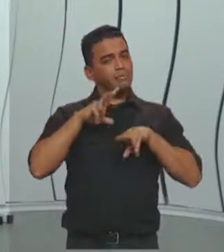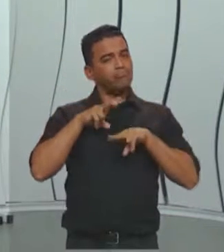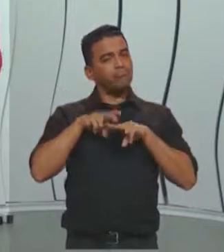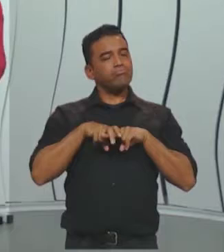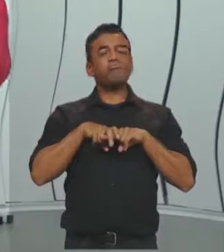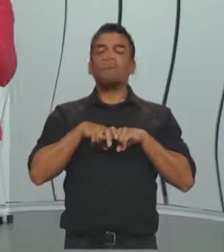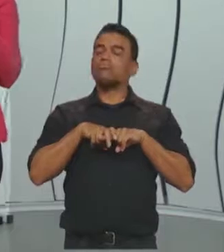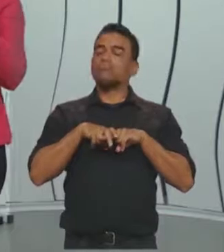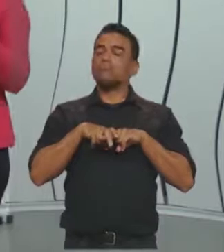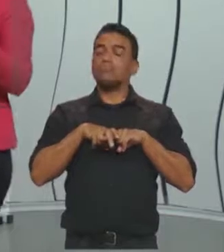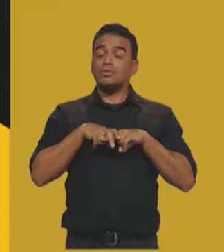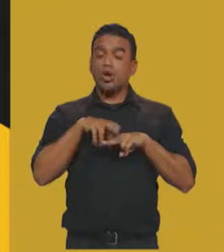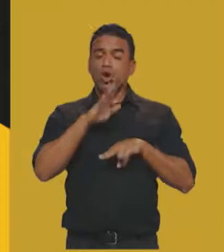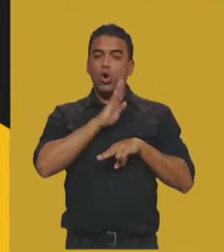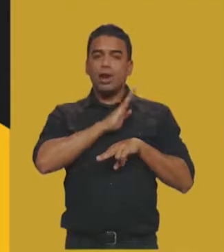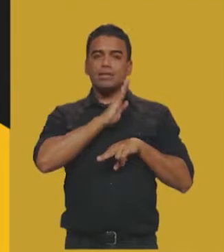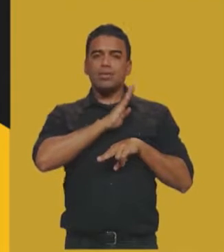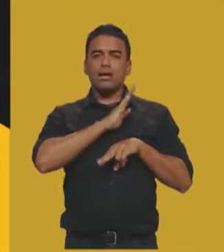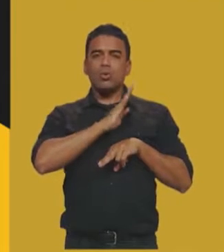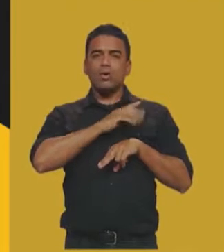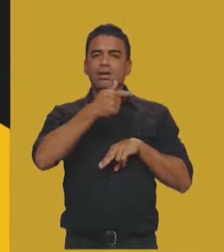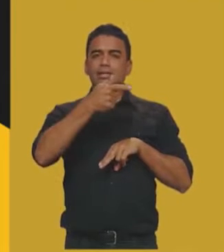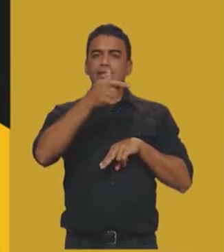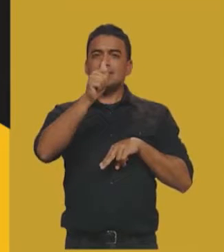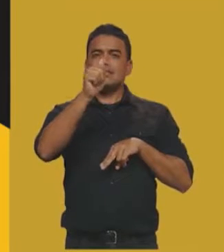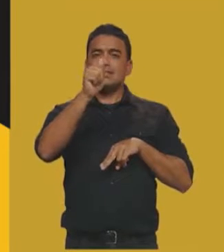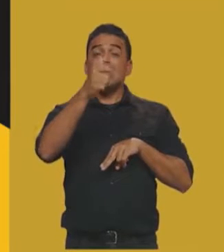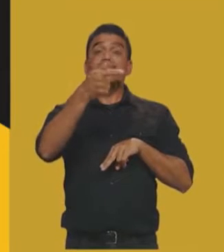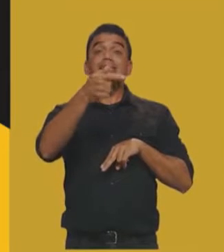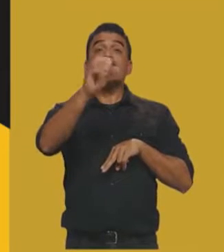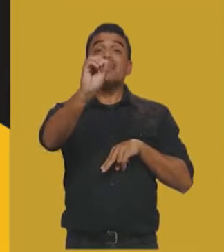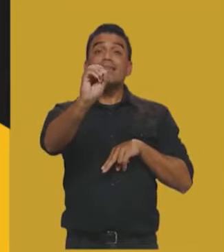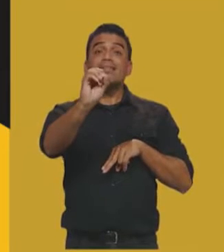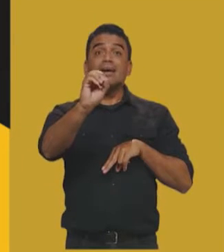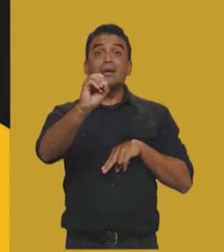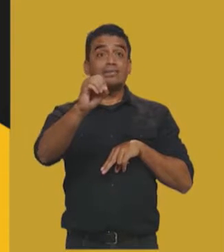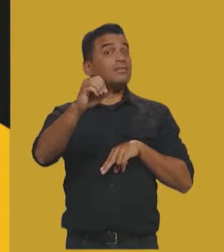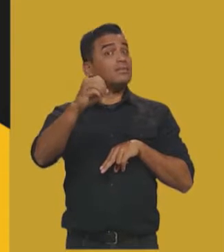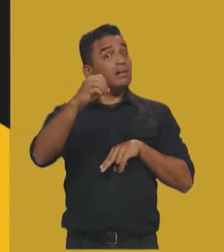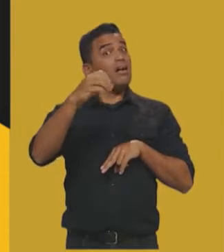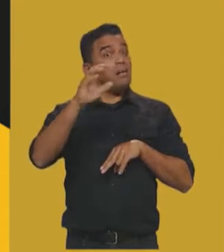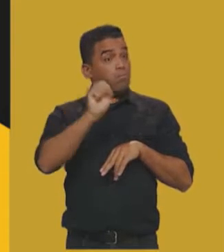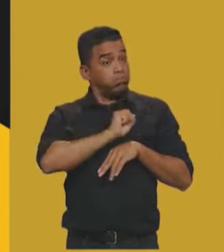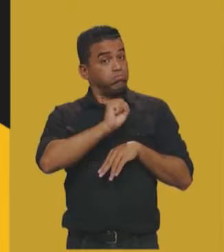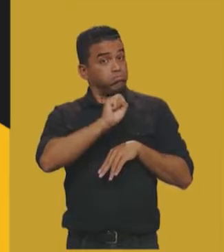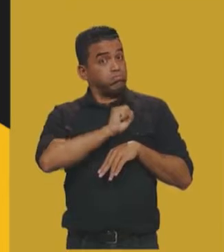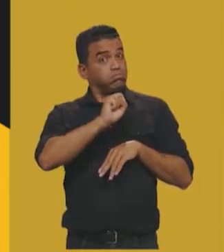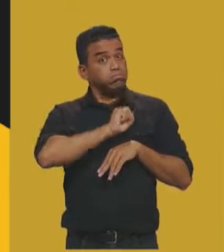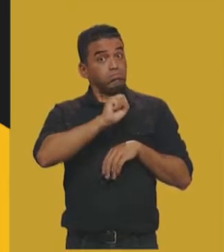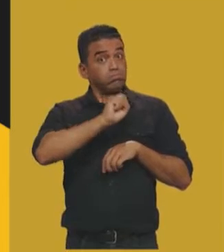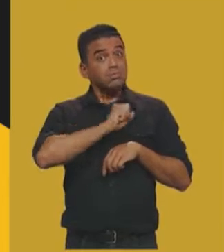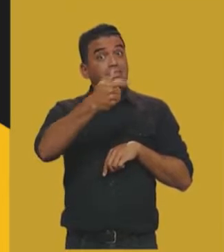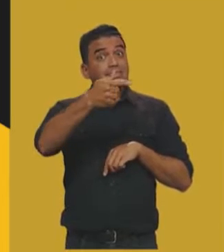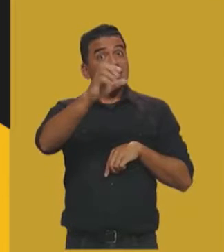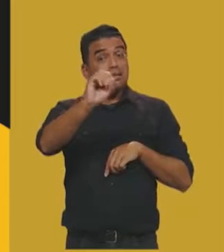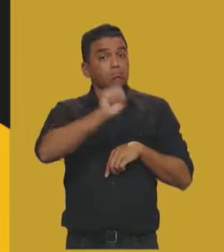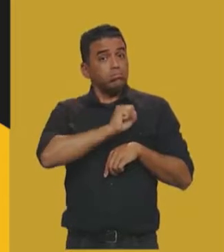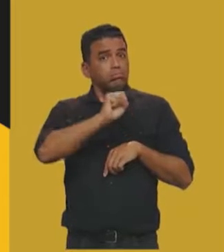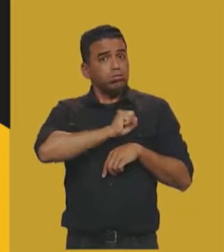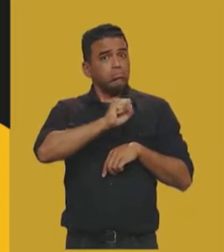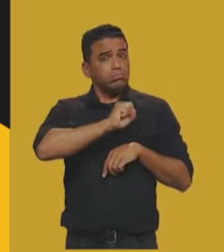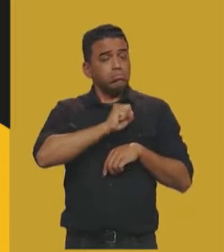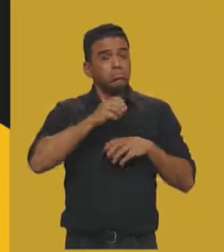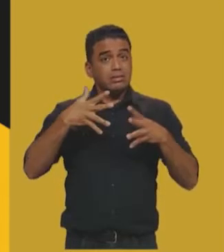aí que o seu coração ele vai bater 70 vezes por minuto, aproximadamente. E cada contração que ele